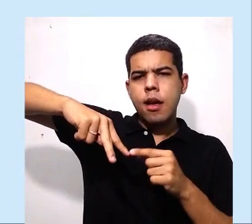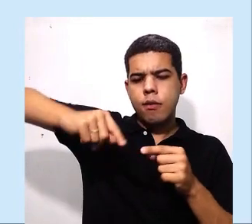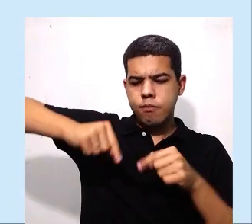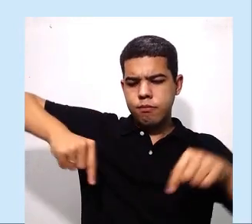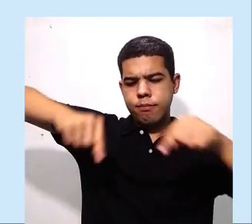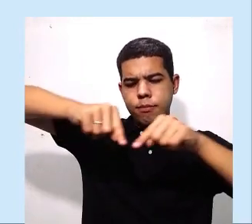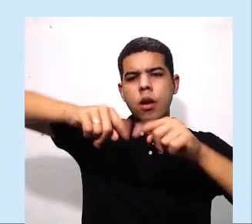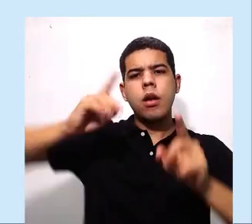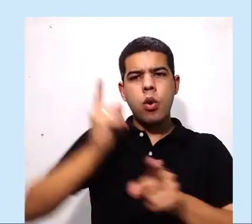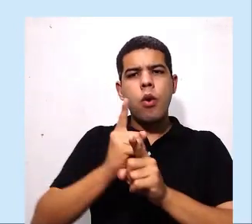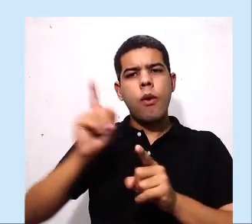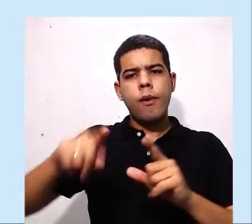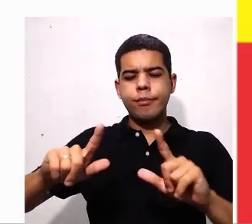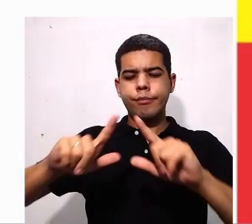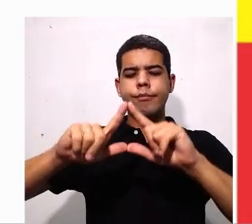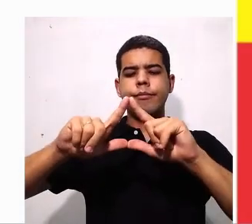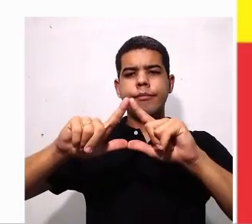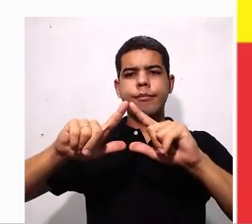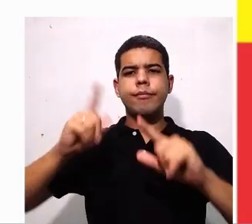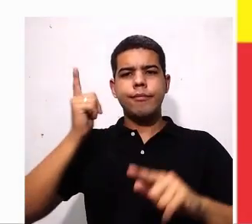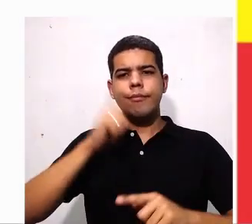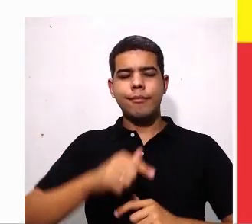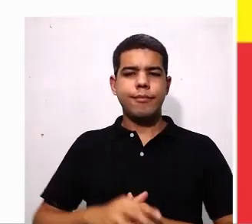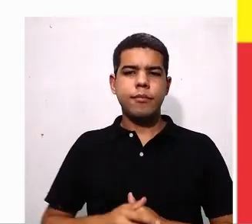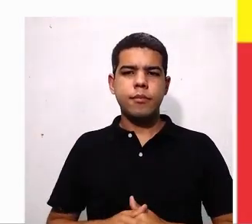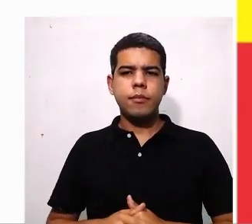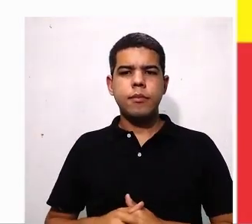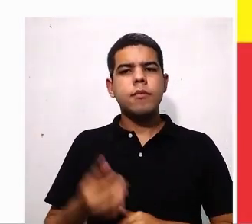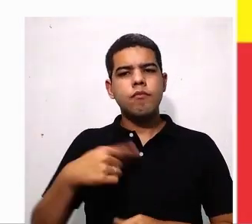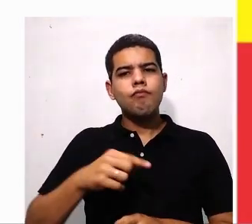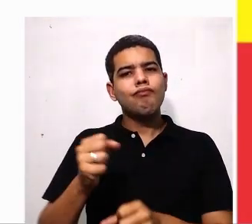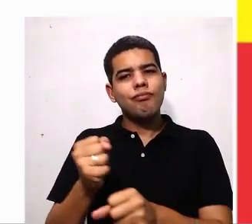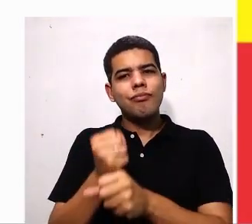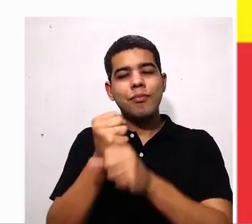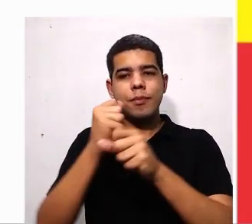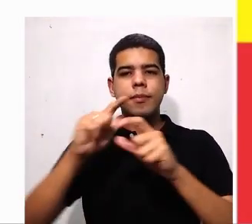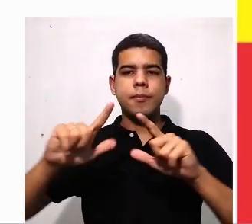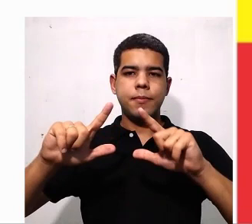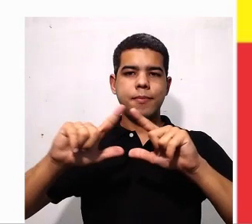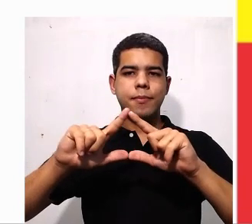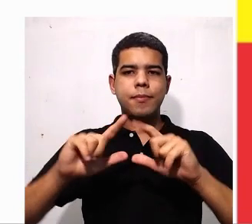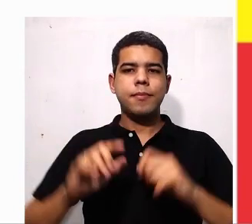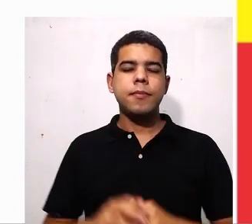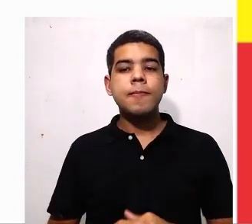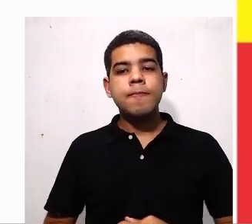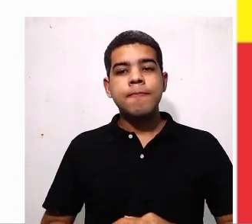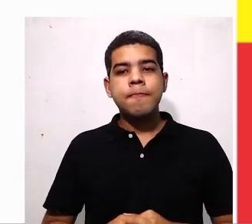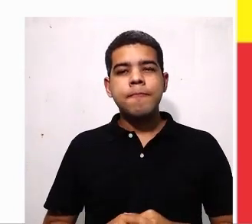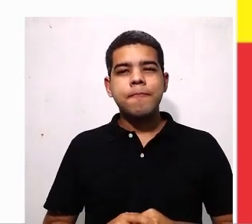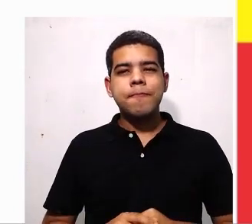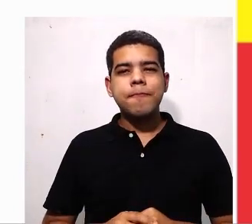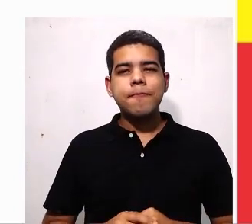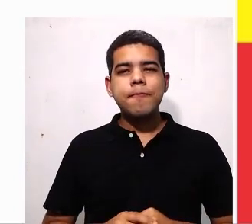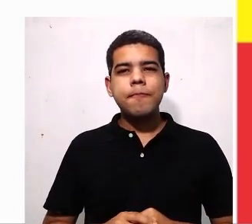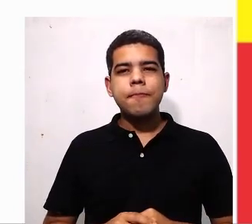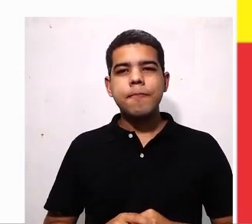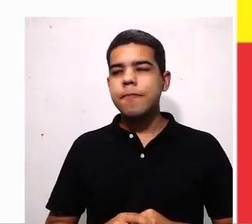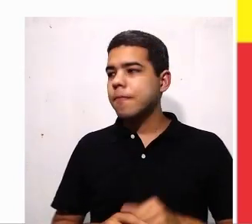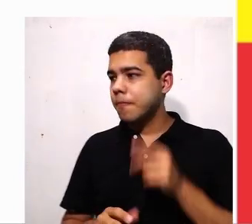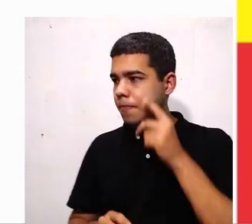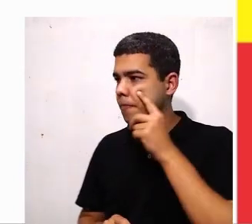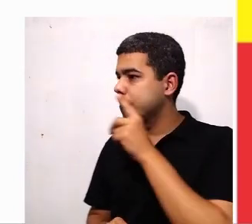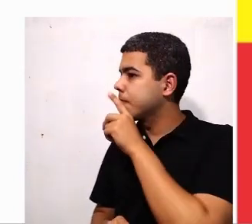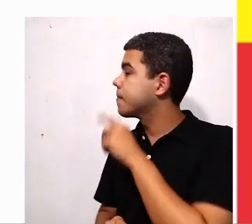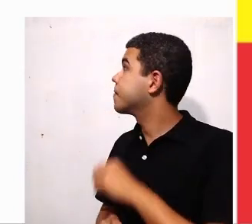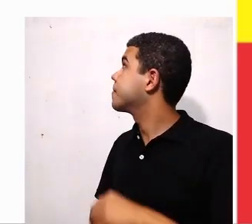os triângulos. Então, veja aí na tela aqui, com os 3 segmentos de retas medindo 5, 10 e 9,